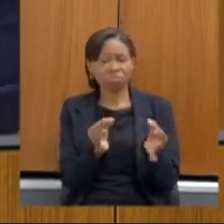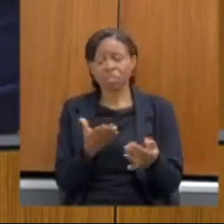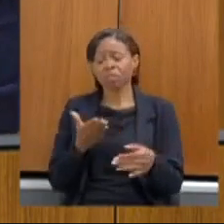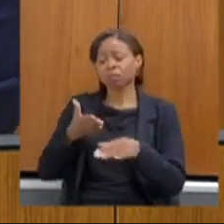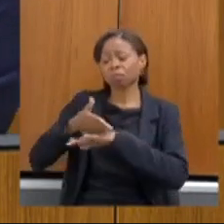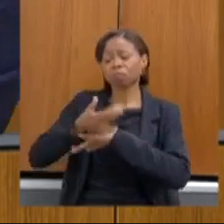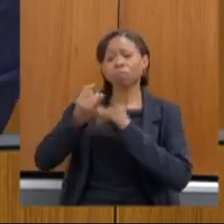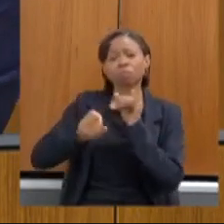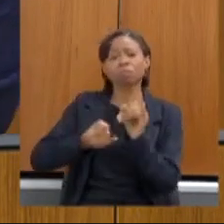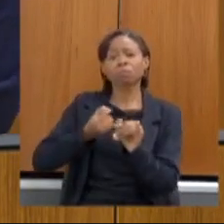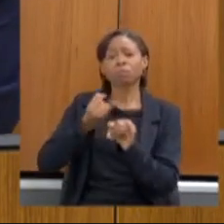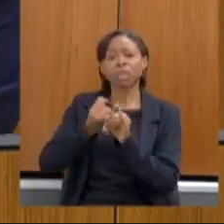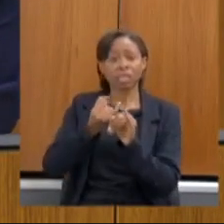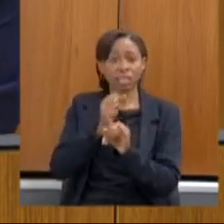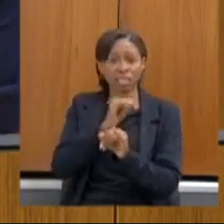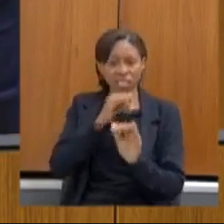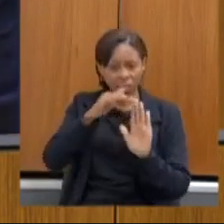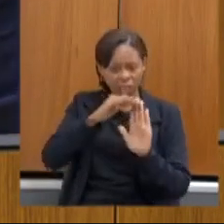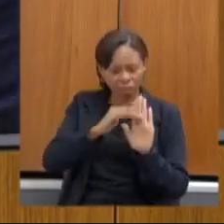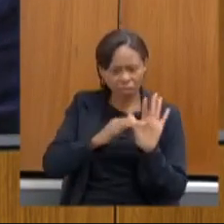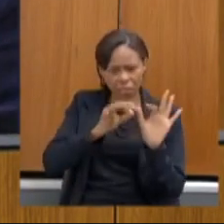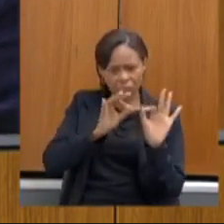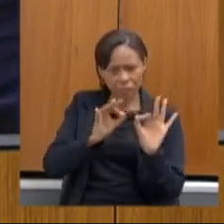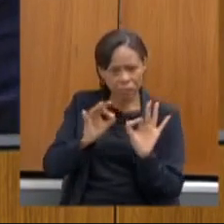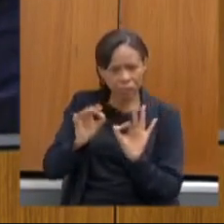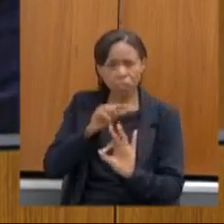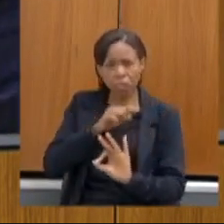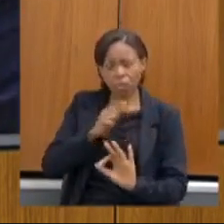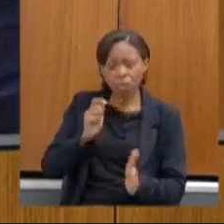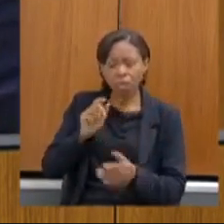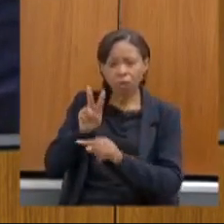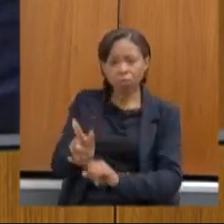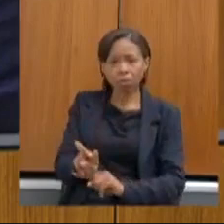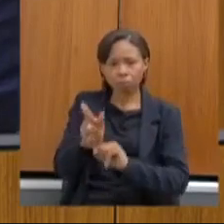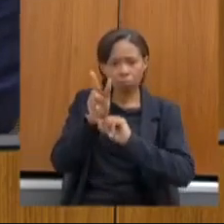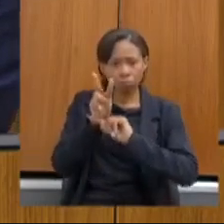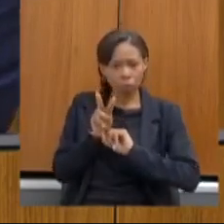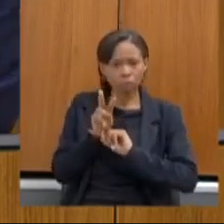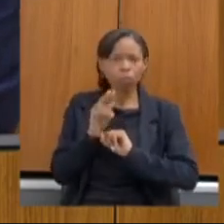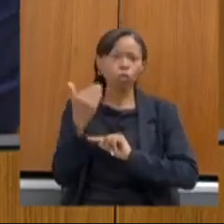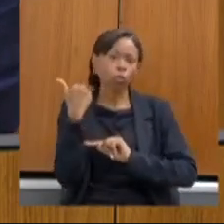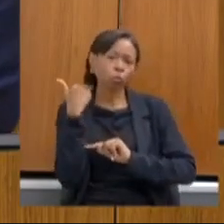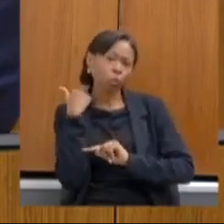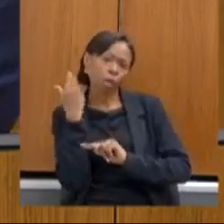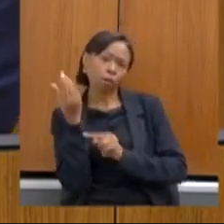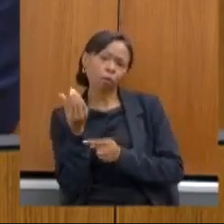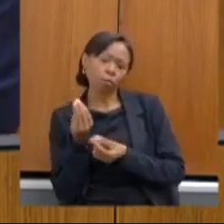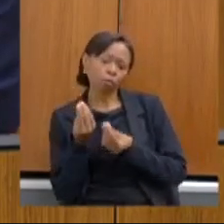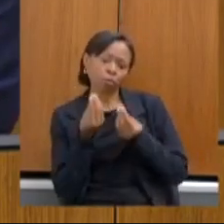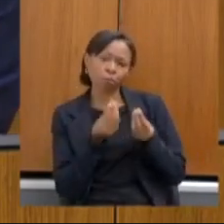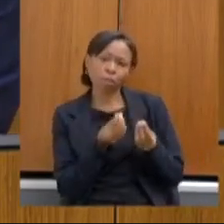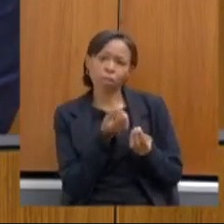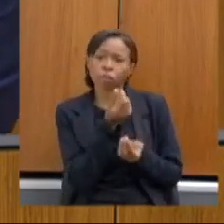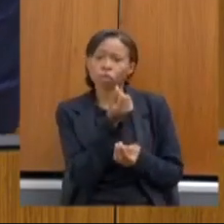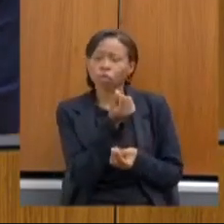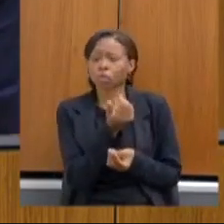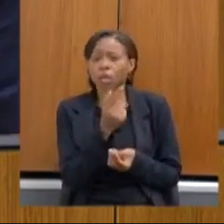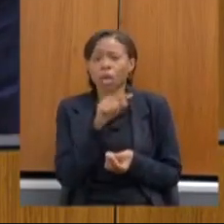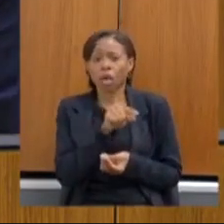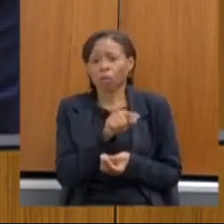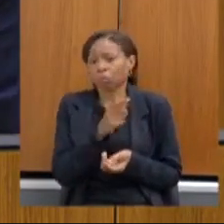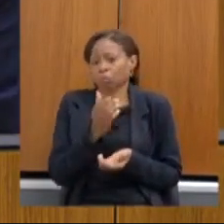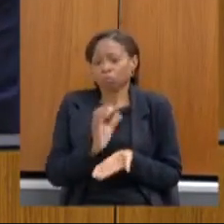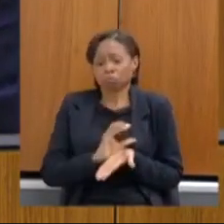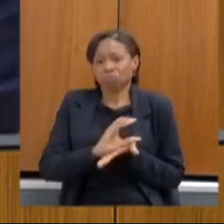então na internet busco fica essa melodia cai na conta e paga a investir no seu negócio e sai bem